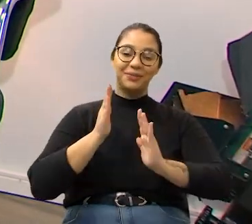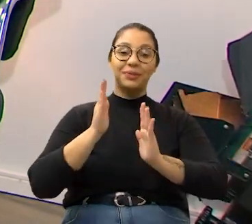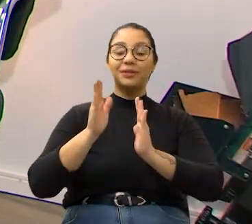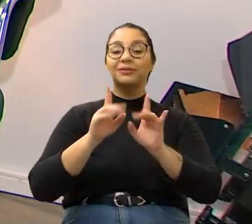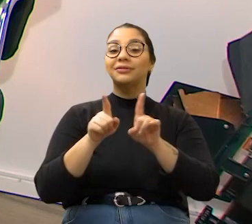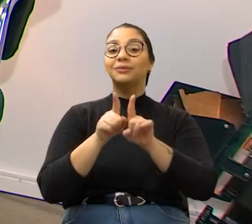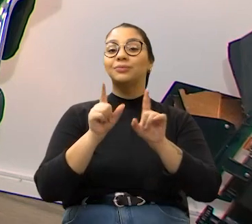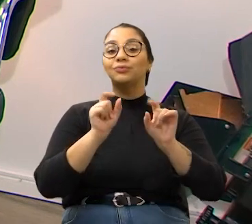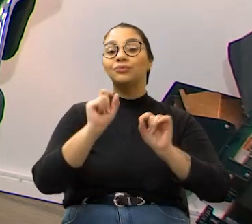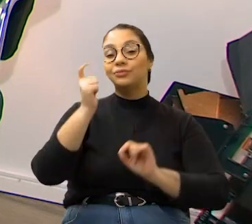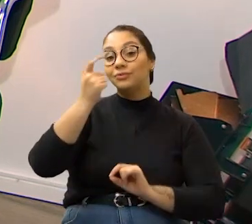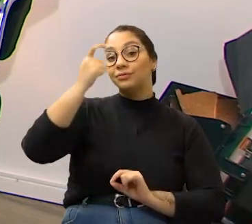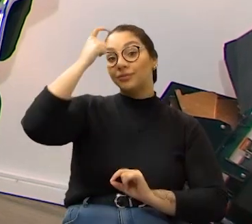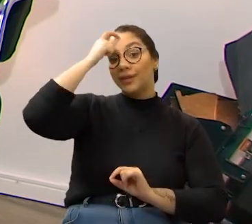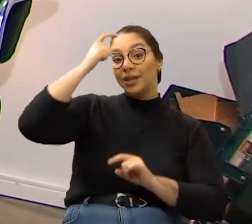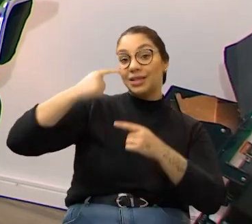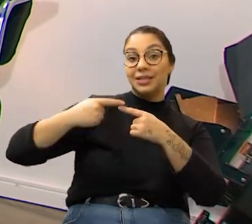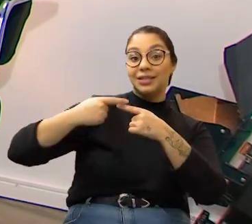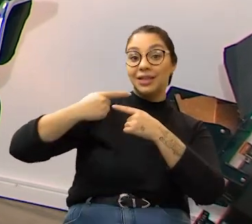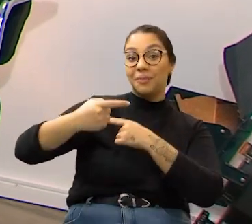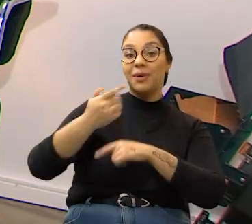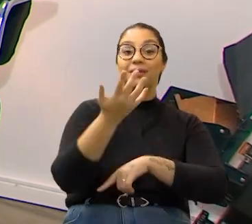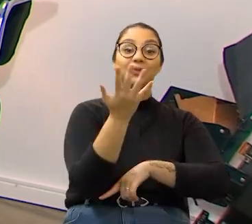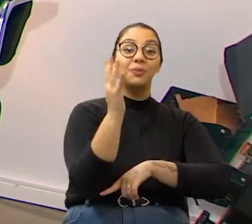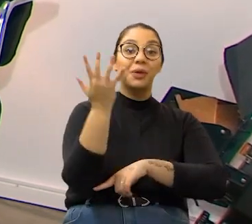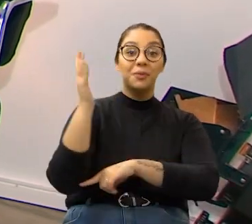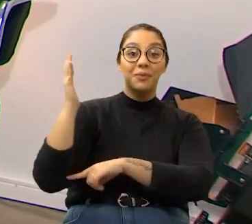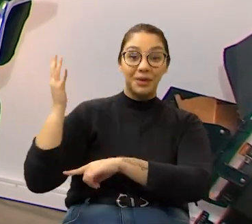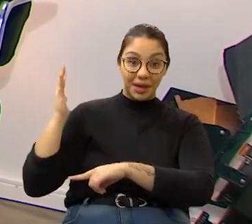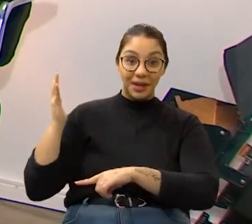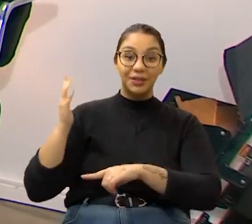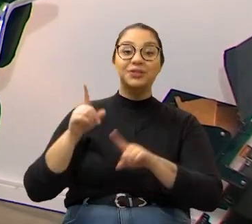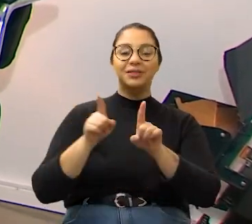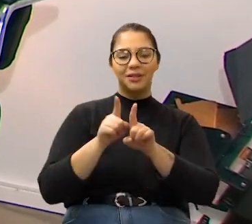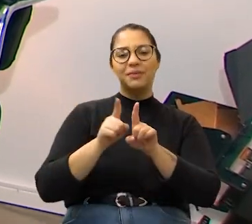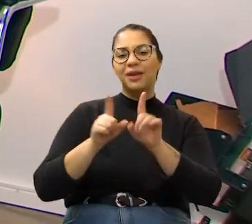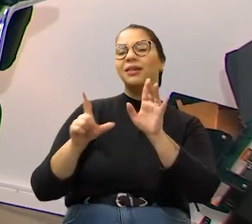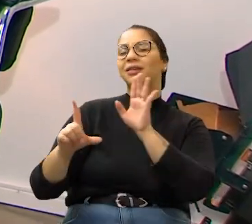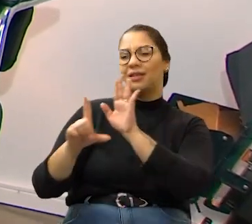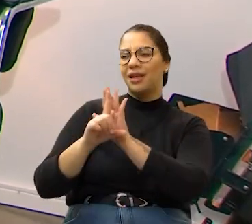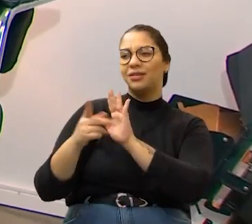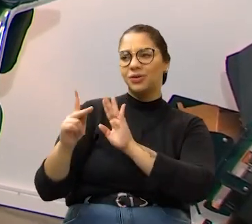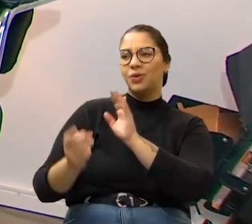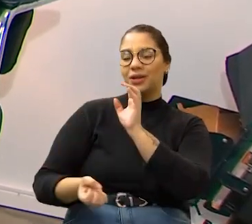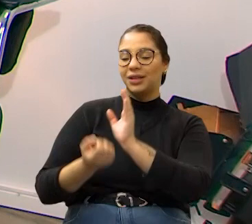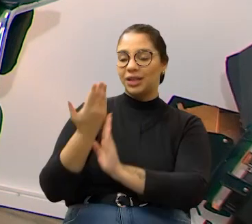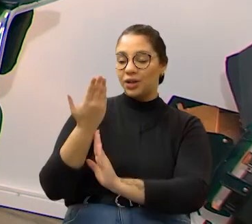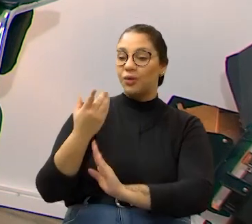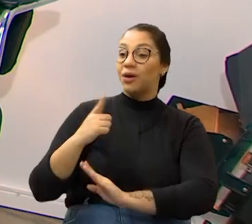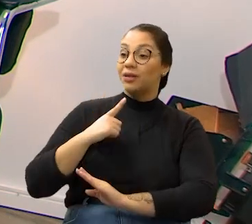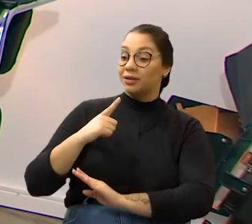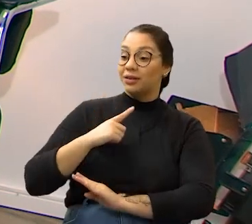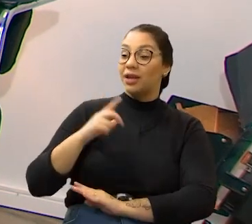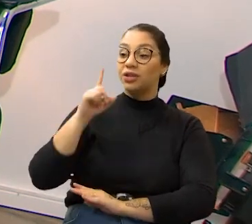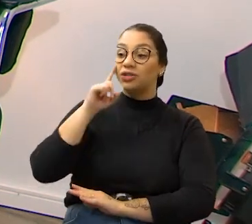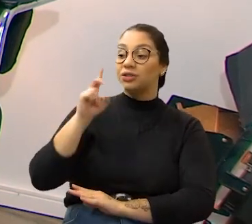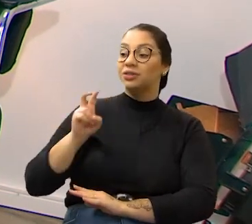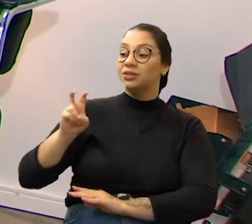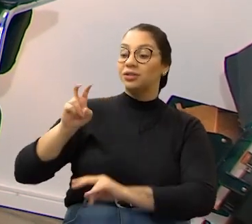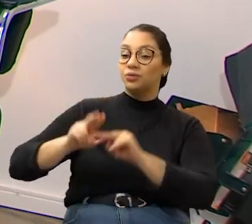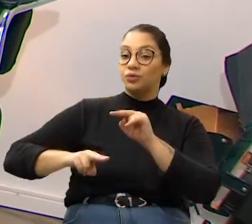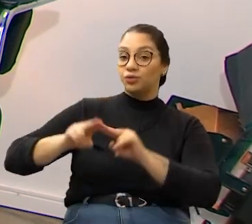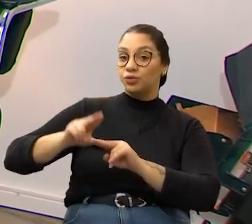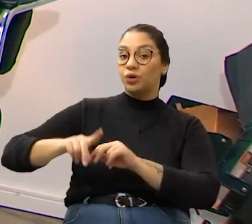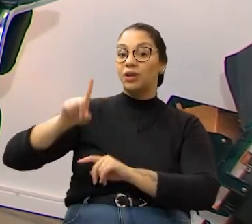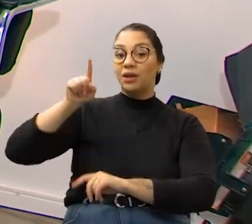a questão da conscientização, Semana do Meio Ambiente, inclusive uma lei de sua autoria aqui em Campinas. A gente tem o 5 de junho, que é o